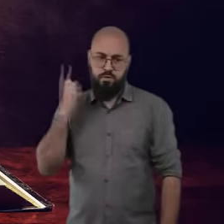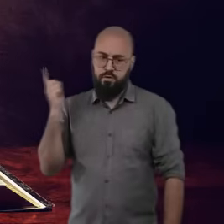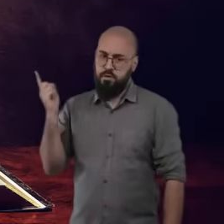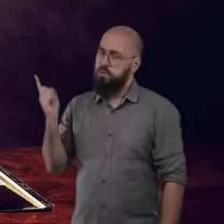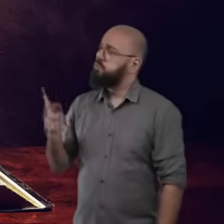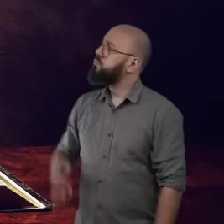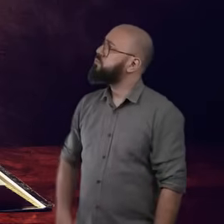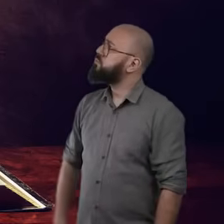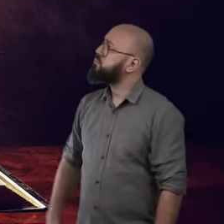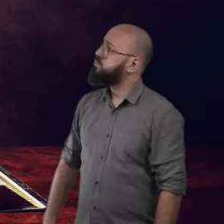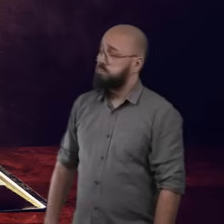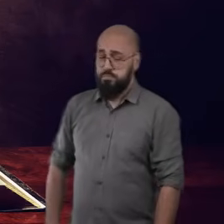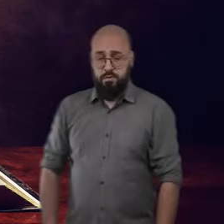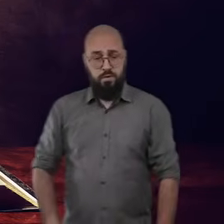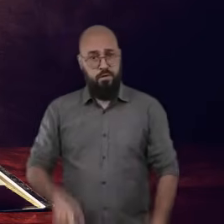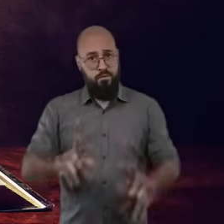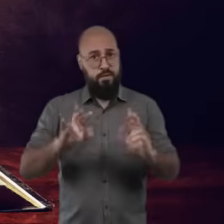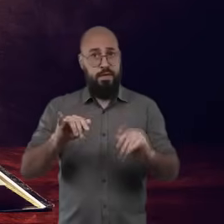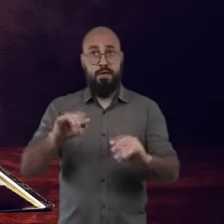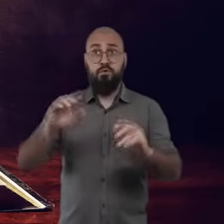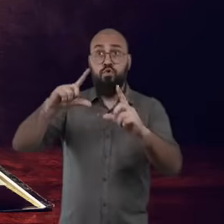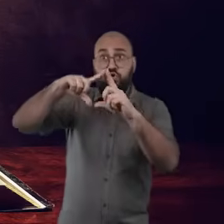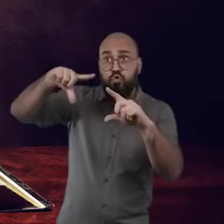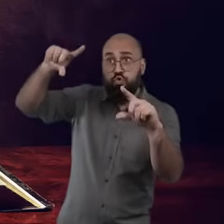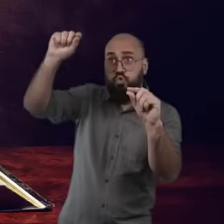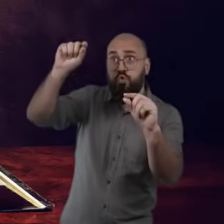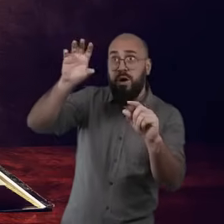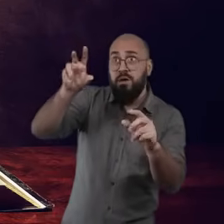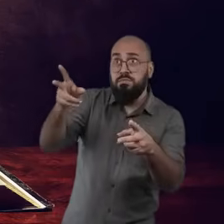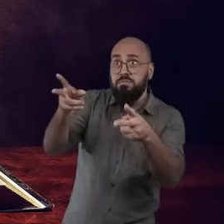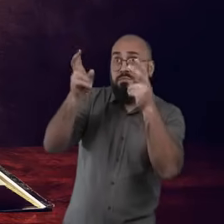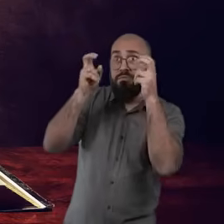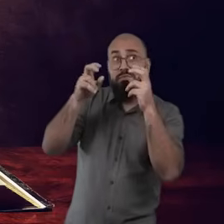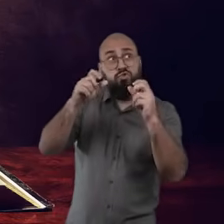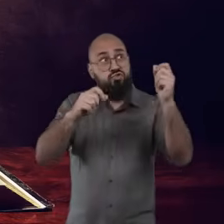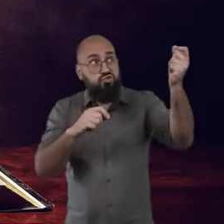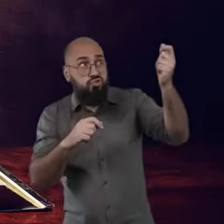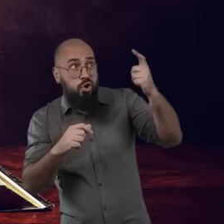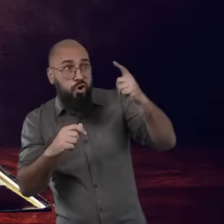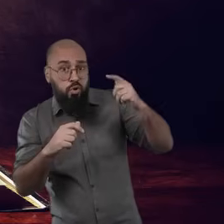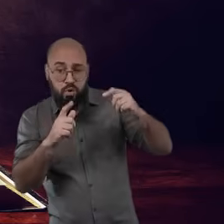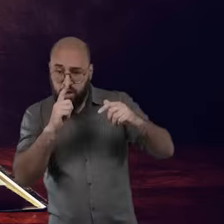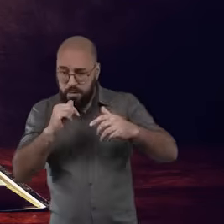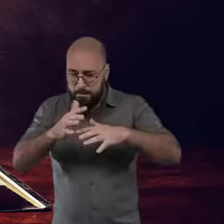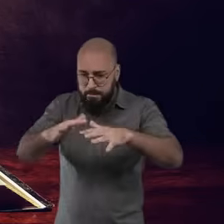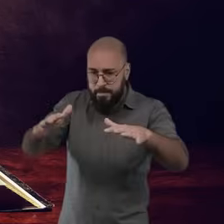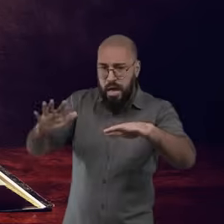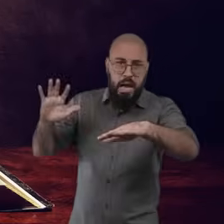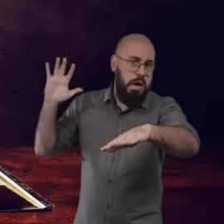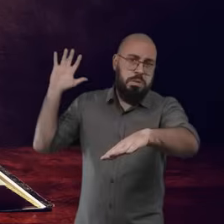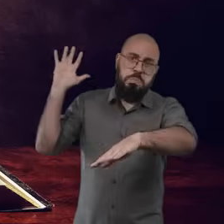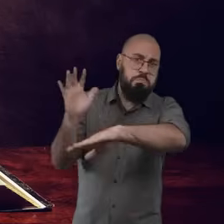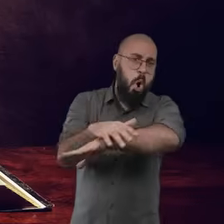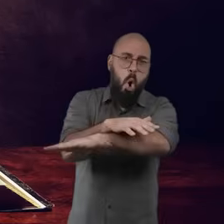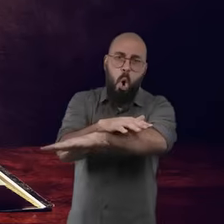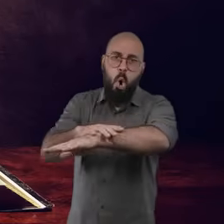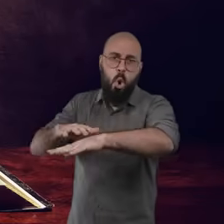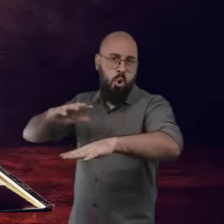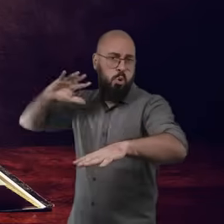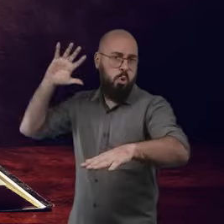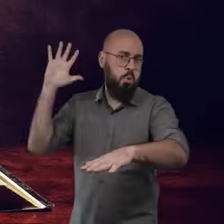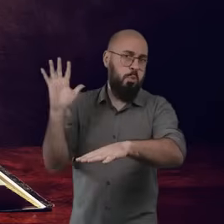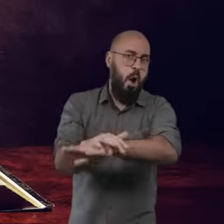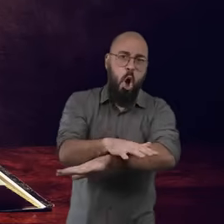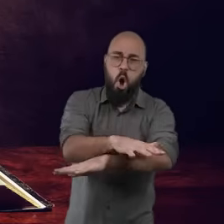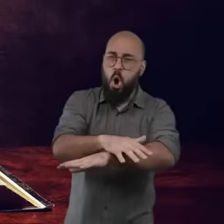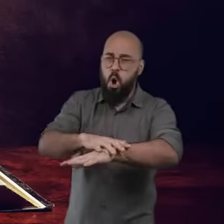terra, angústia entre as nações em perplexidade, por causa do bramido do mar e das ondas. Assim